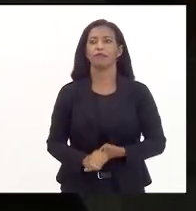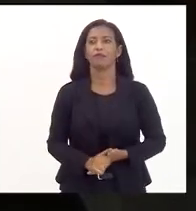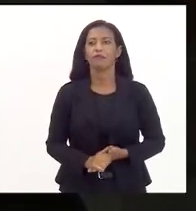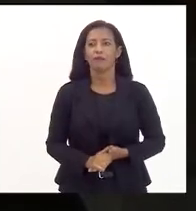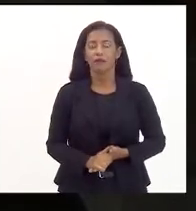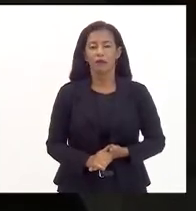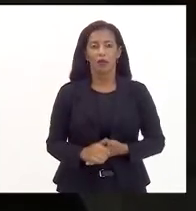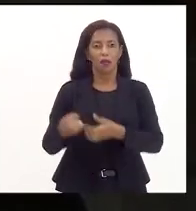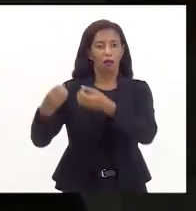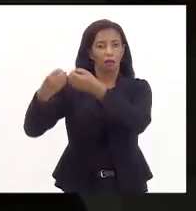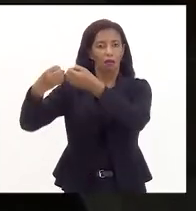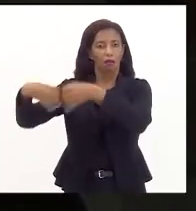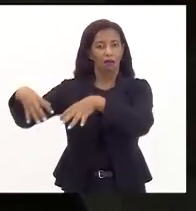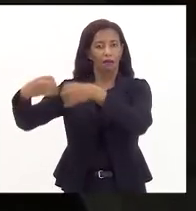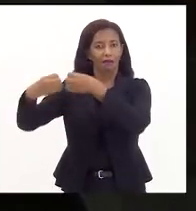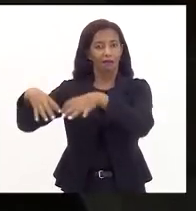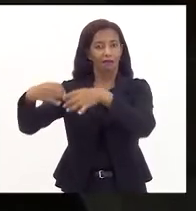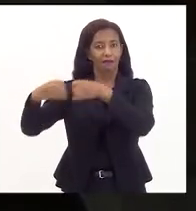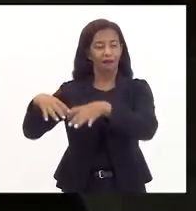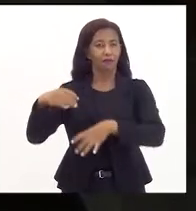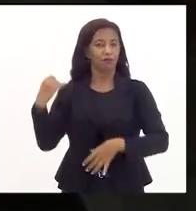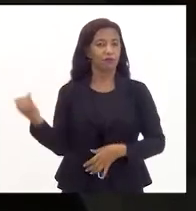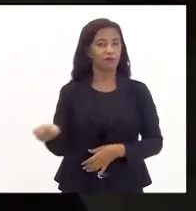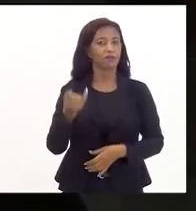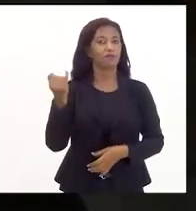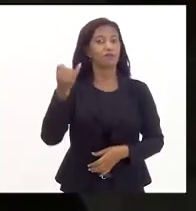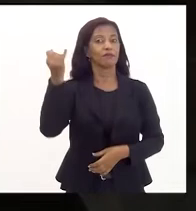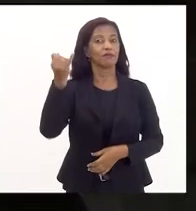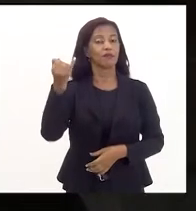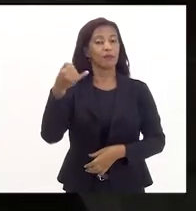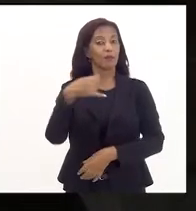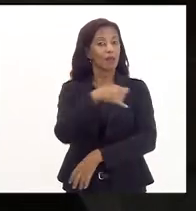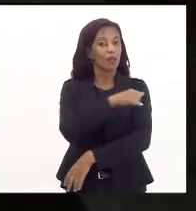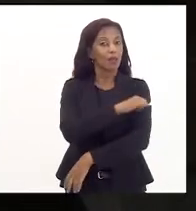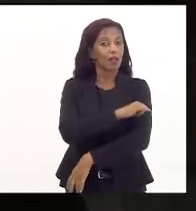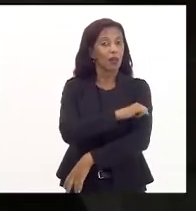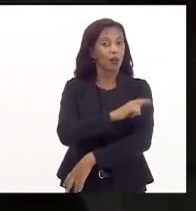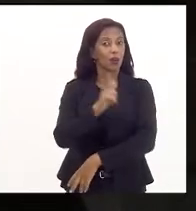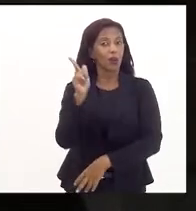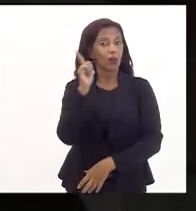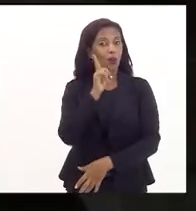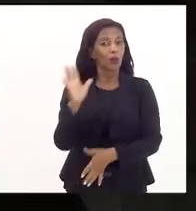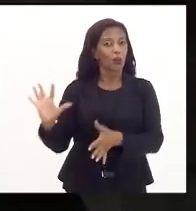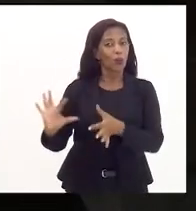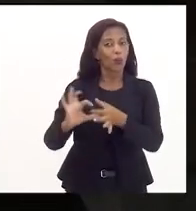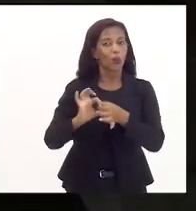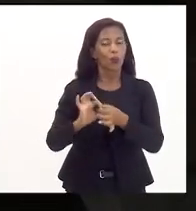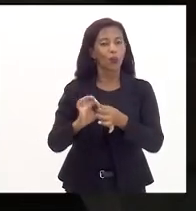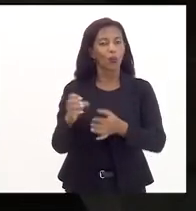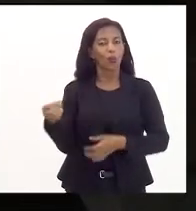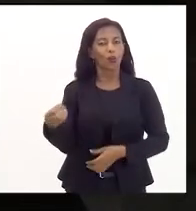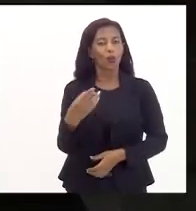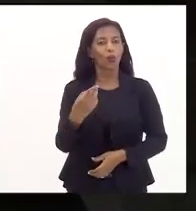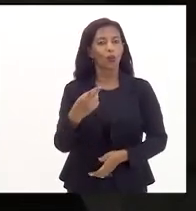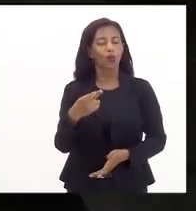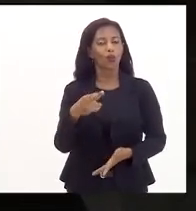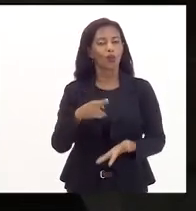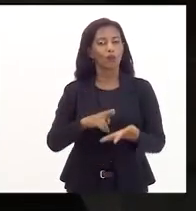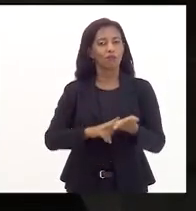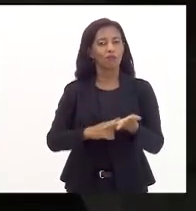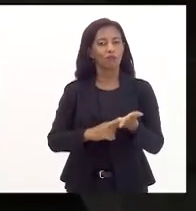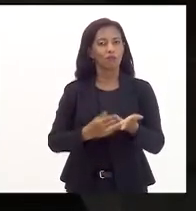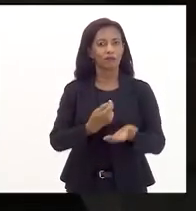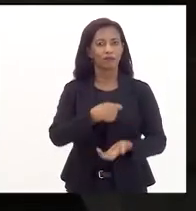contenção de gastos é fundamental para que o Rio possa aderir ao novo regime de recuperação